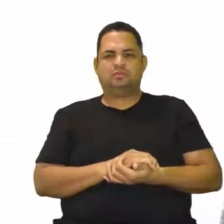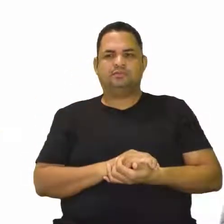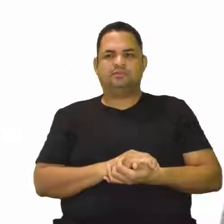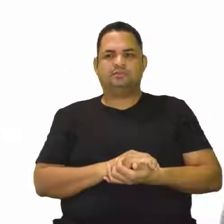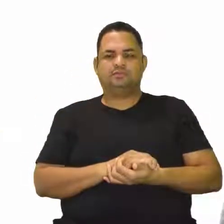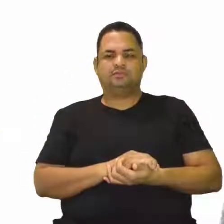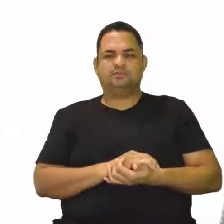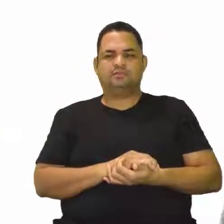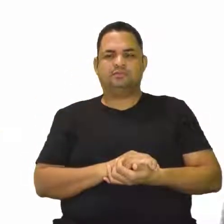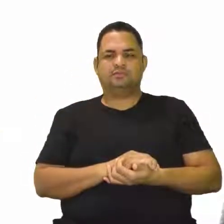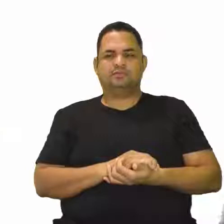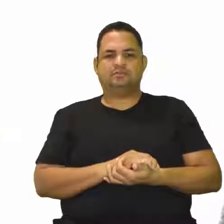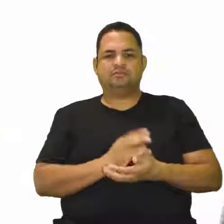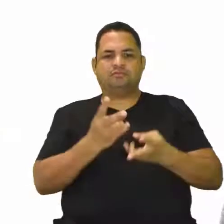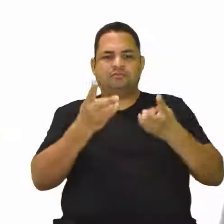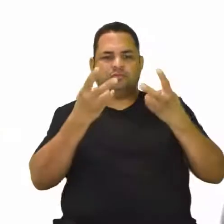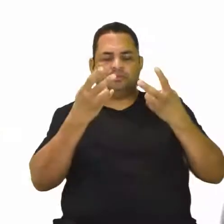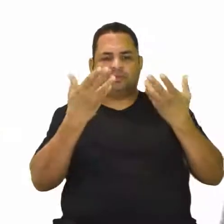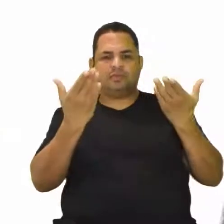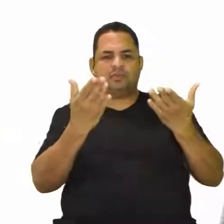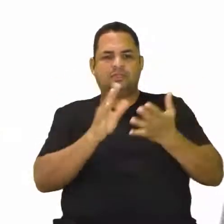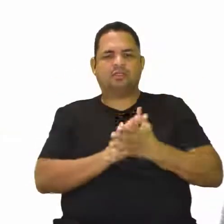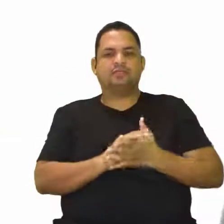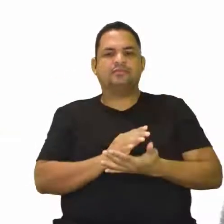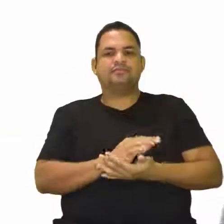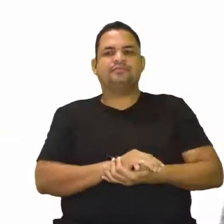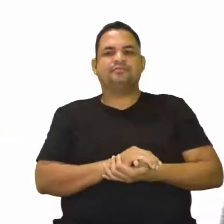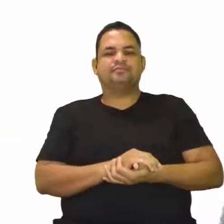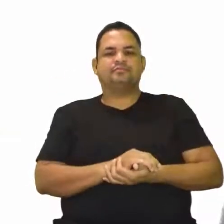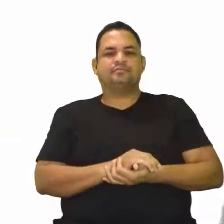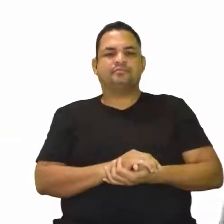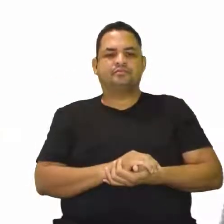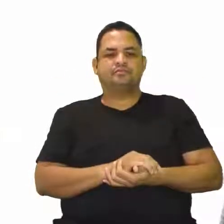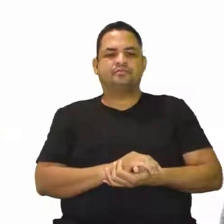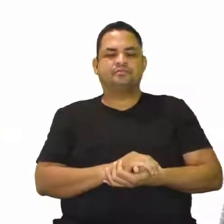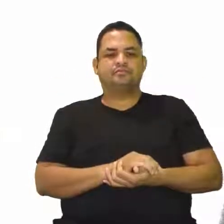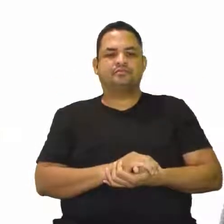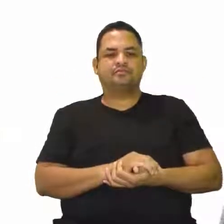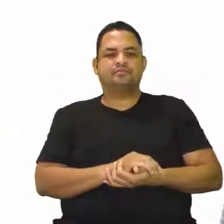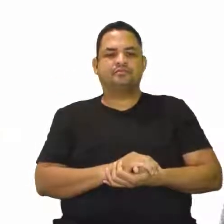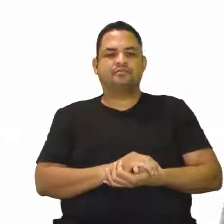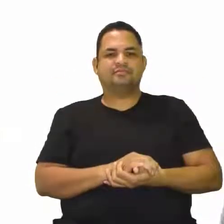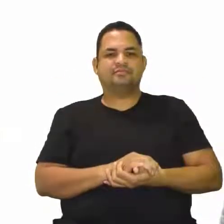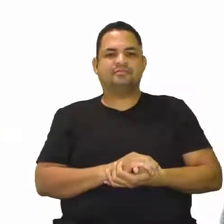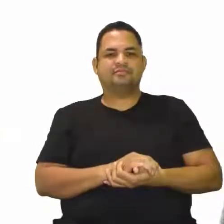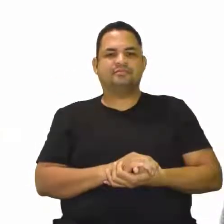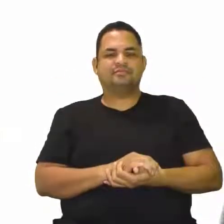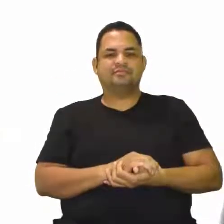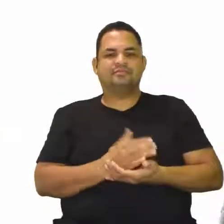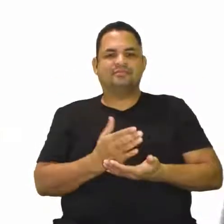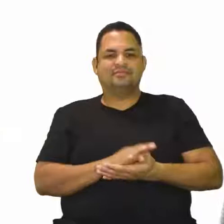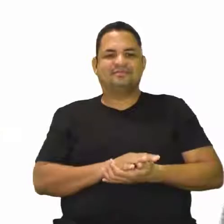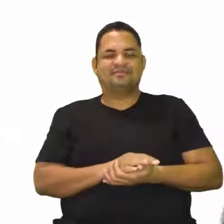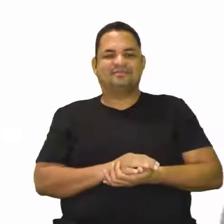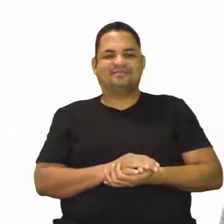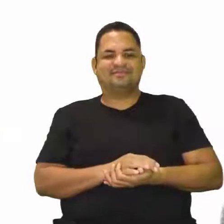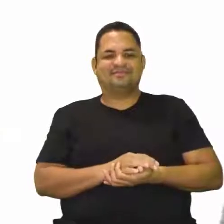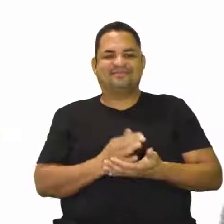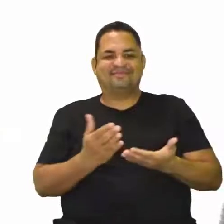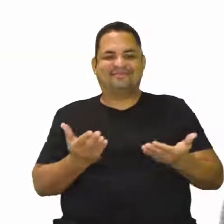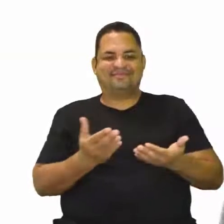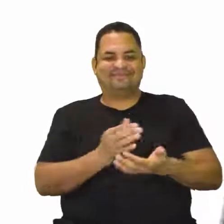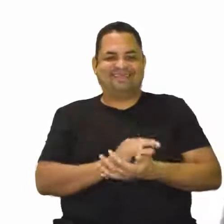dá para perceber o quanto zero poderosos nessa amigo o bebê permanece sabe aí ó